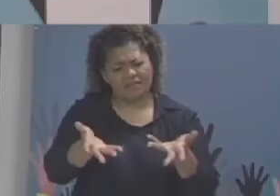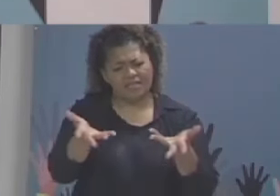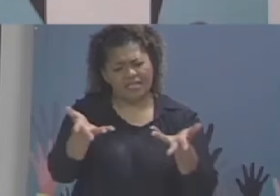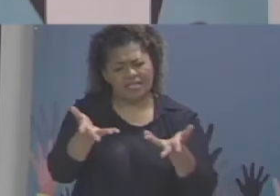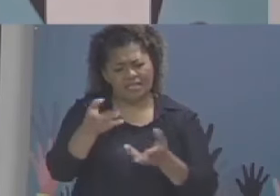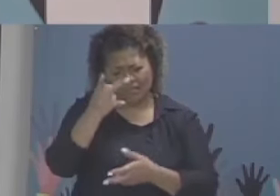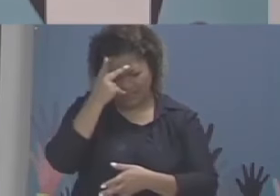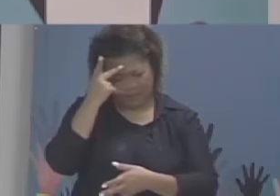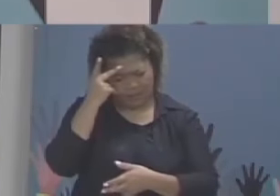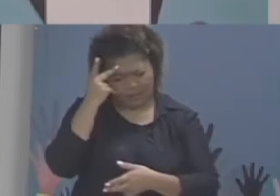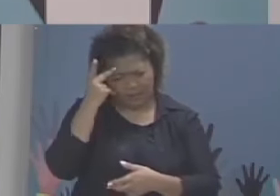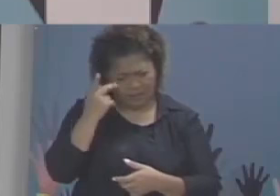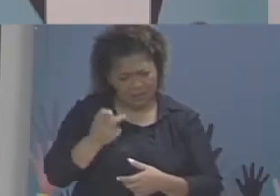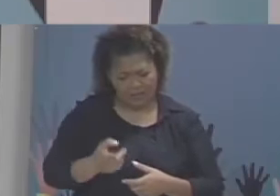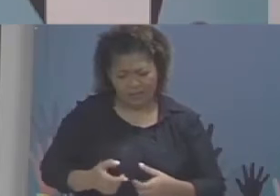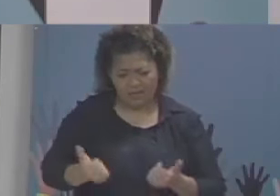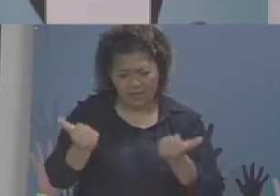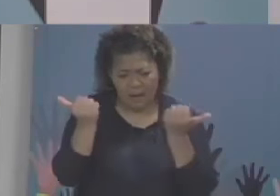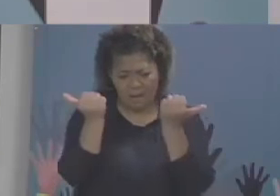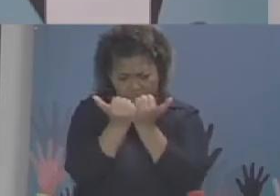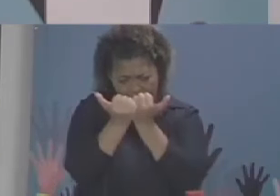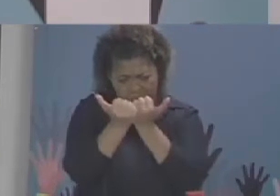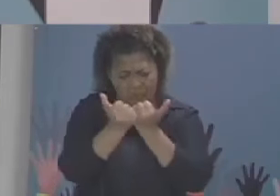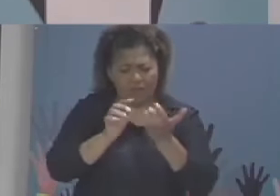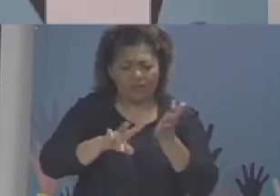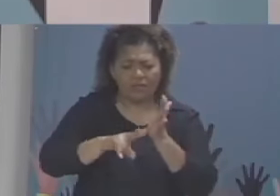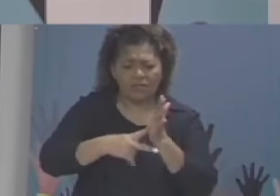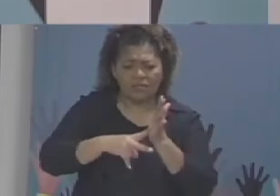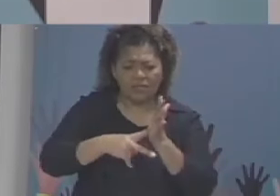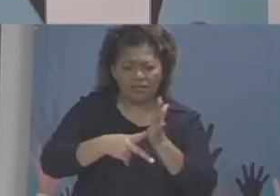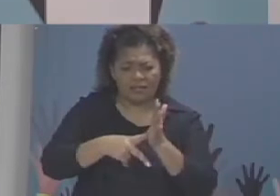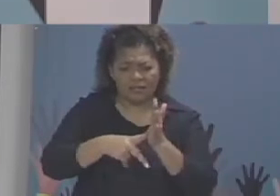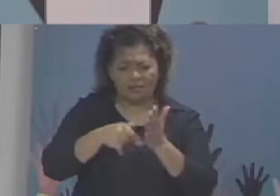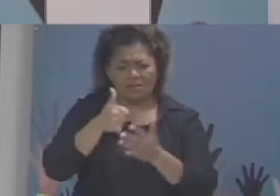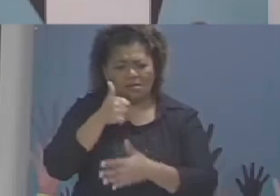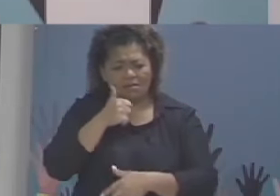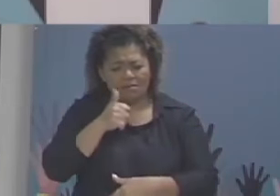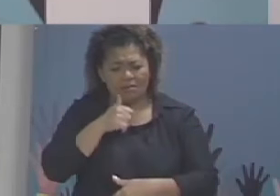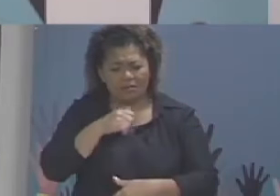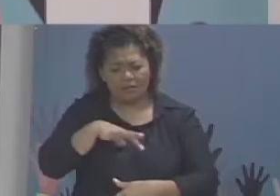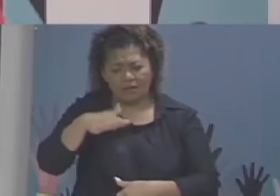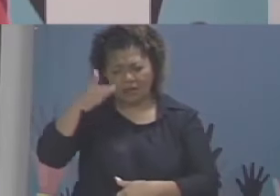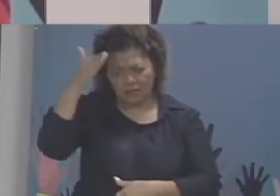sindical? Vânia Maria Machado, CRP 12, Santa Catarina, número